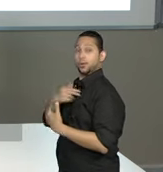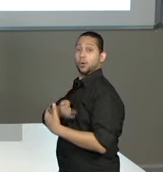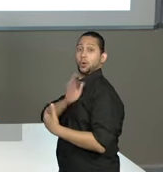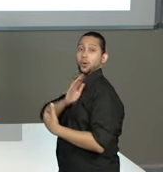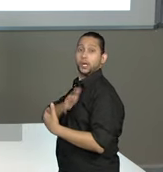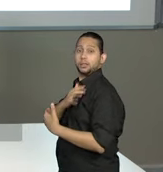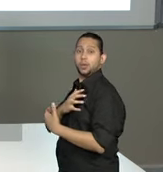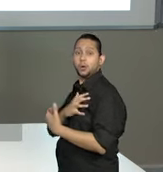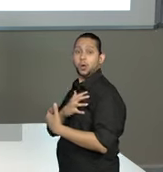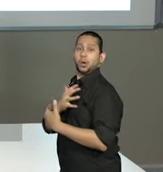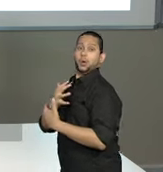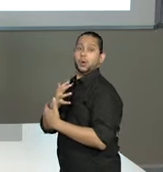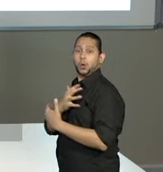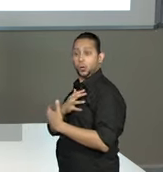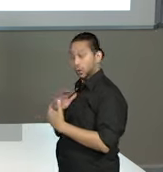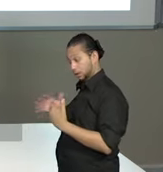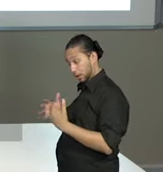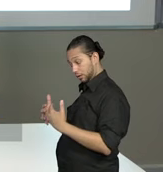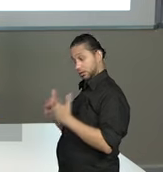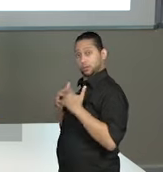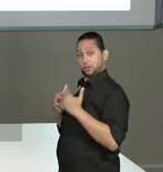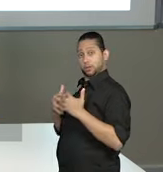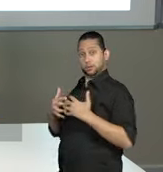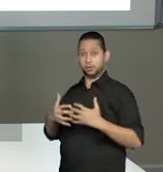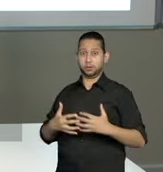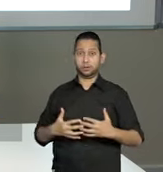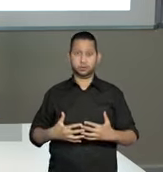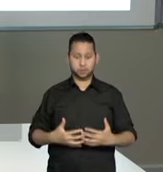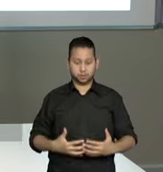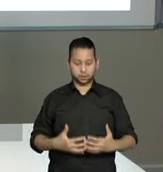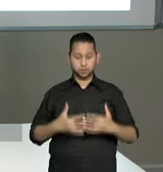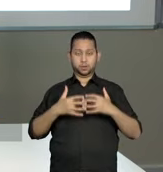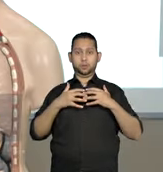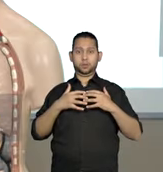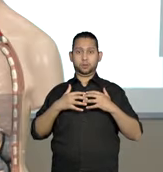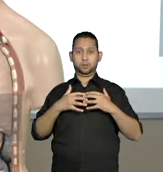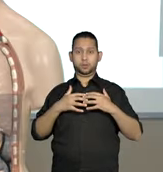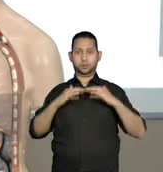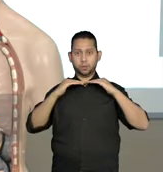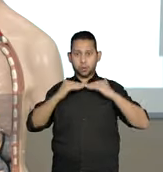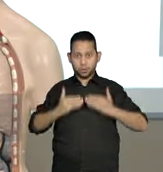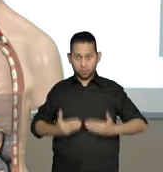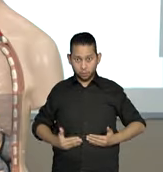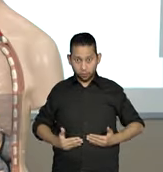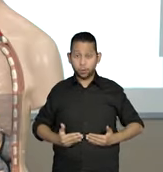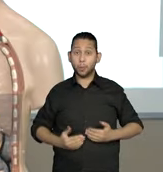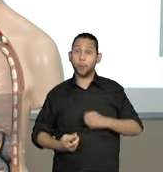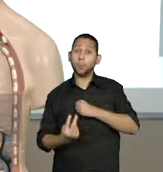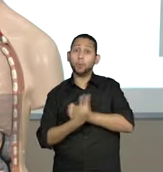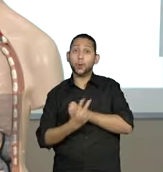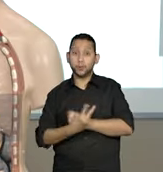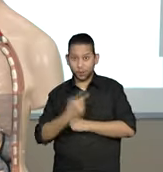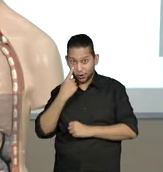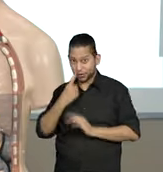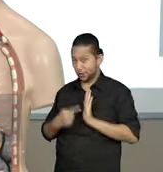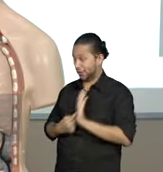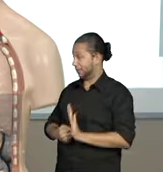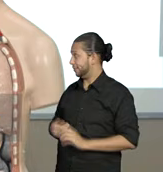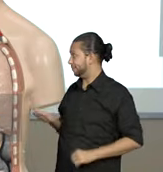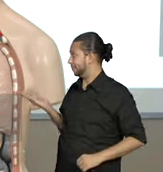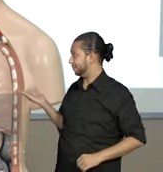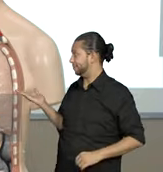pulmões, tá? Então, esses órgãos essenciais do coração e dos pulmões vão estar protegidos por essa caixa